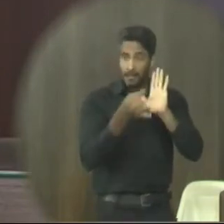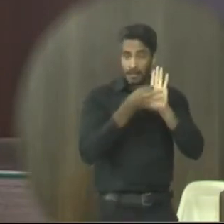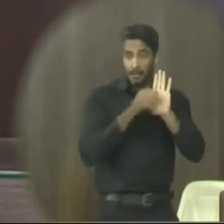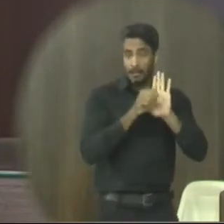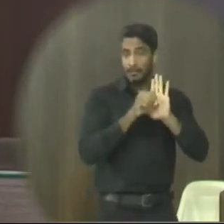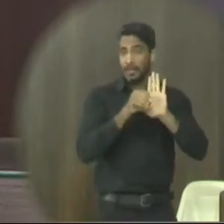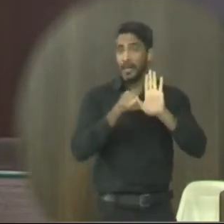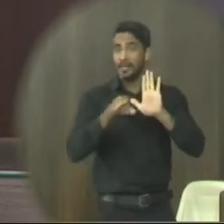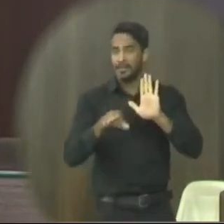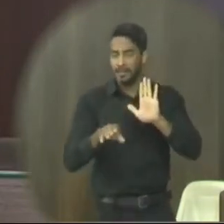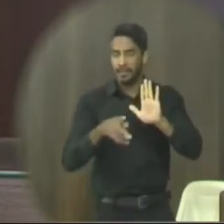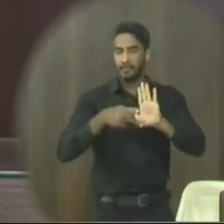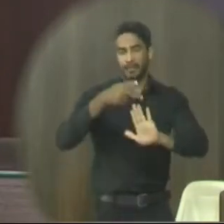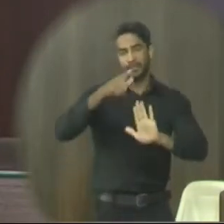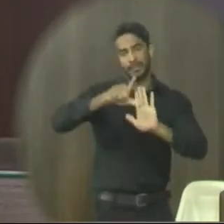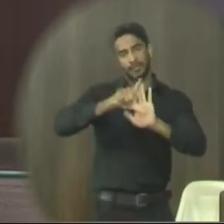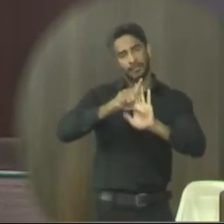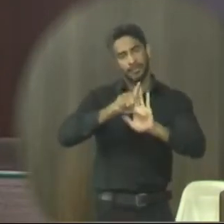número